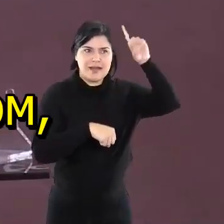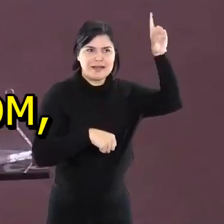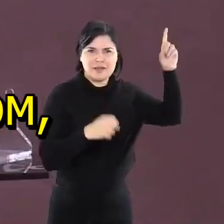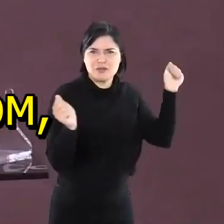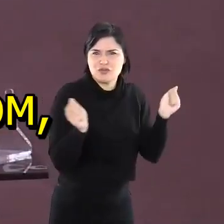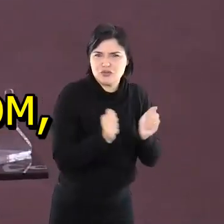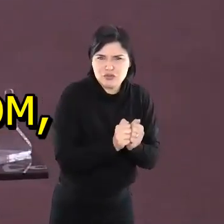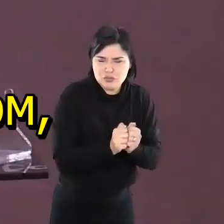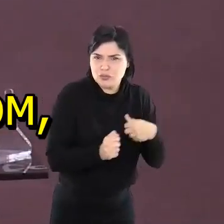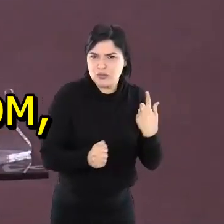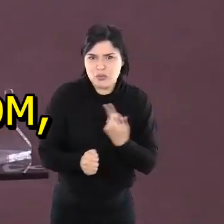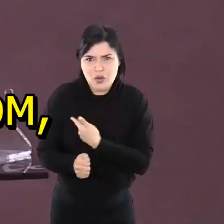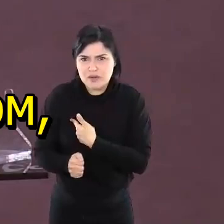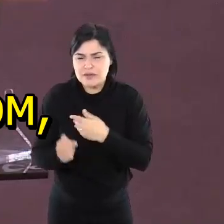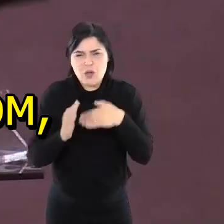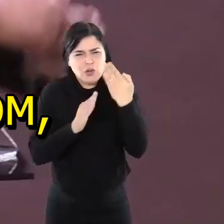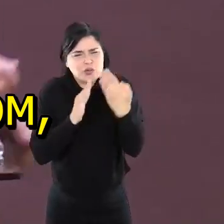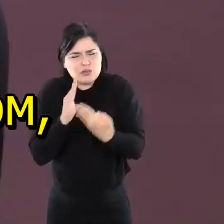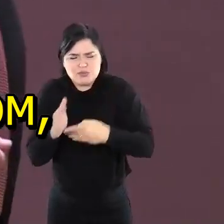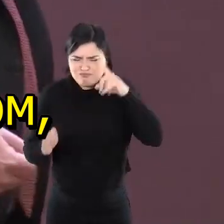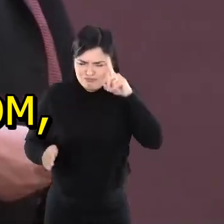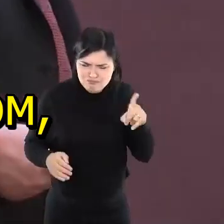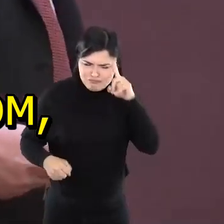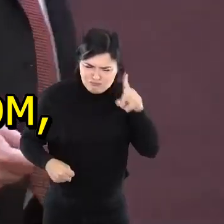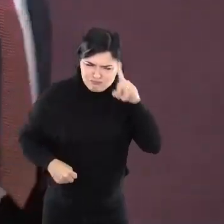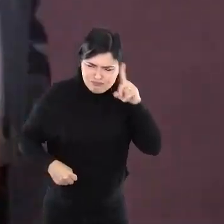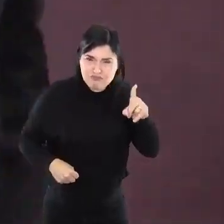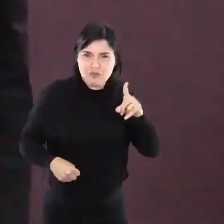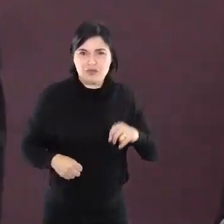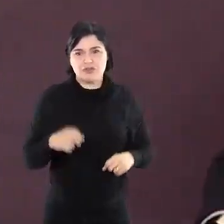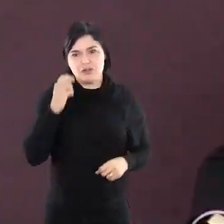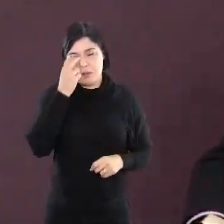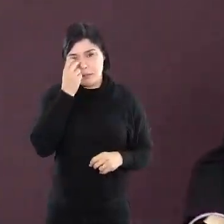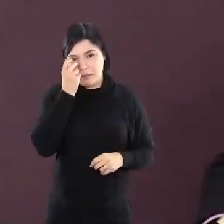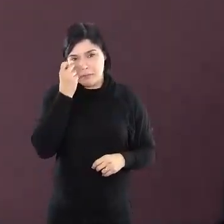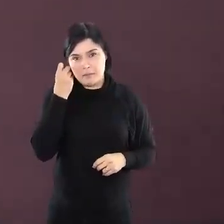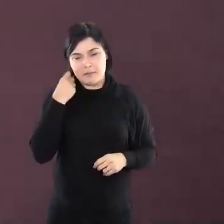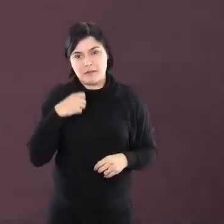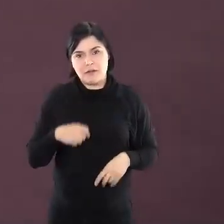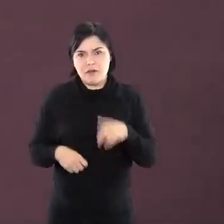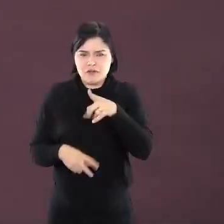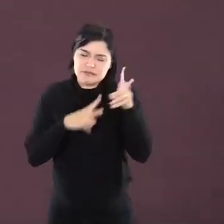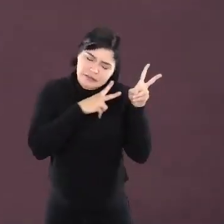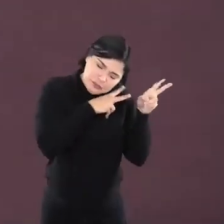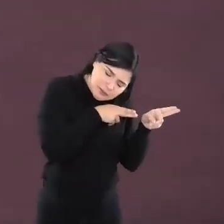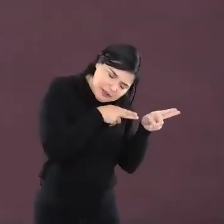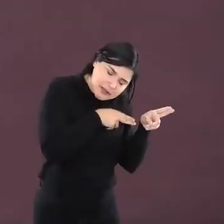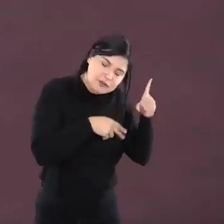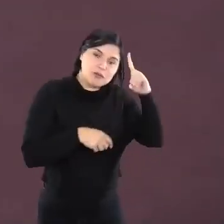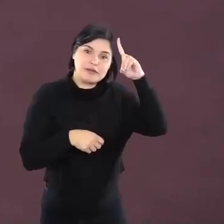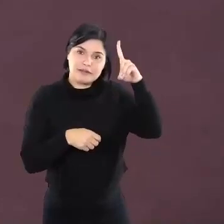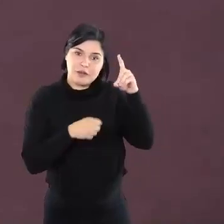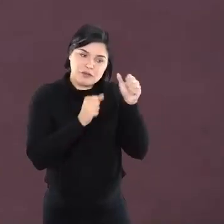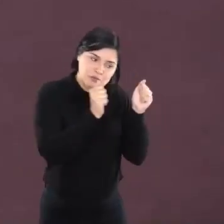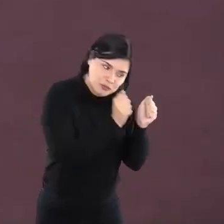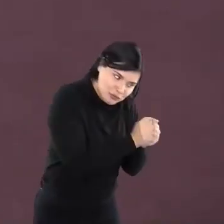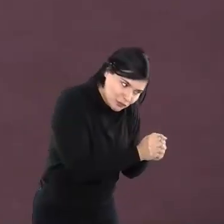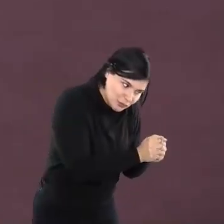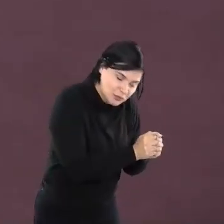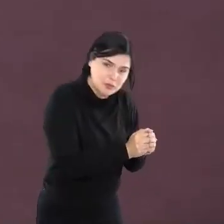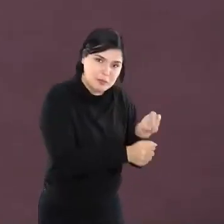assim, amanhã, hoje, você acordou, Deus está com você. Você estava dormindo, o Senhor é quem te